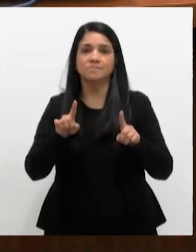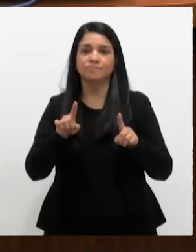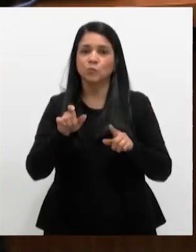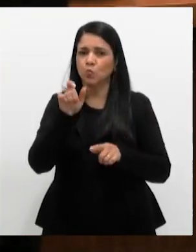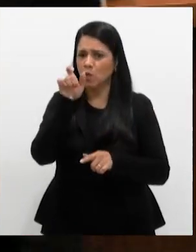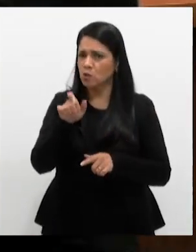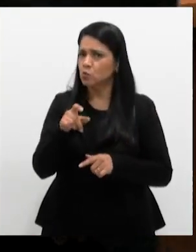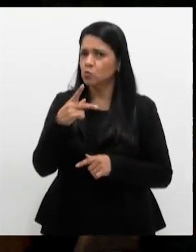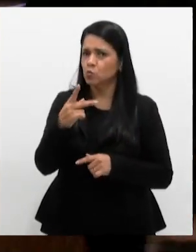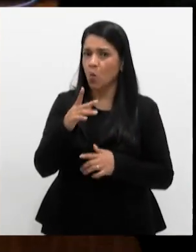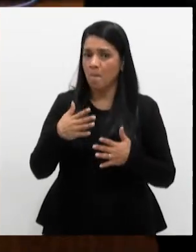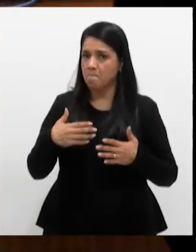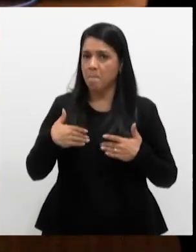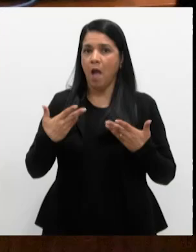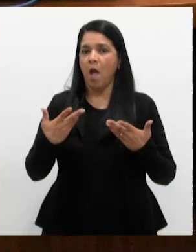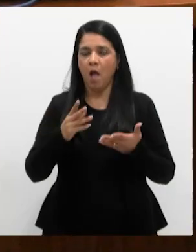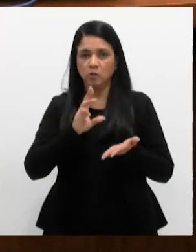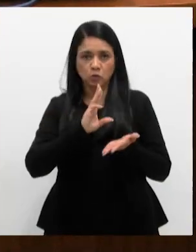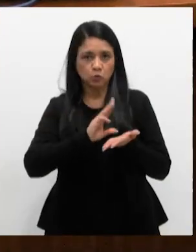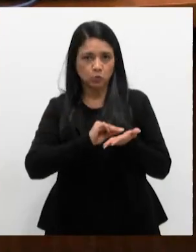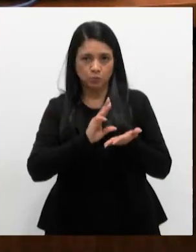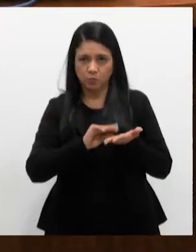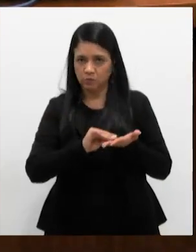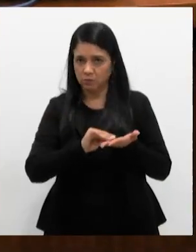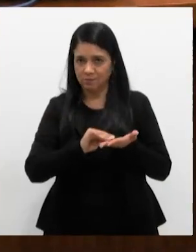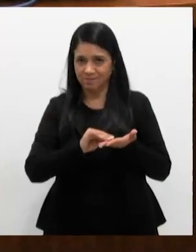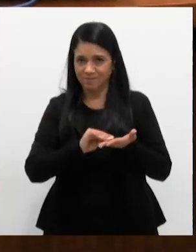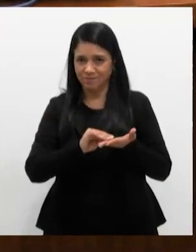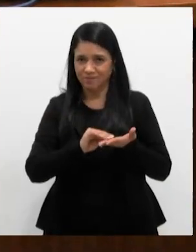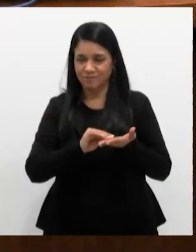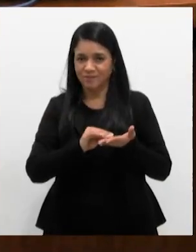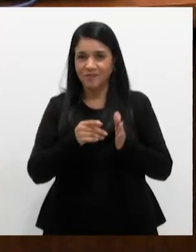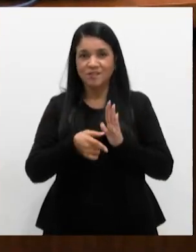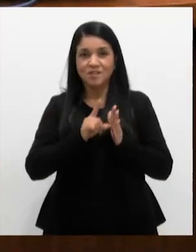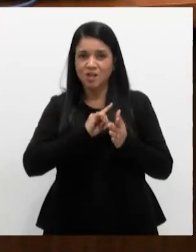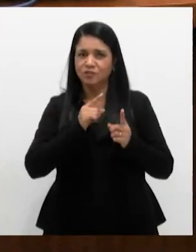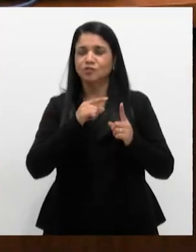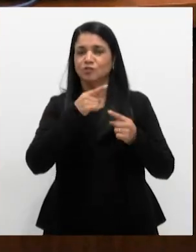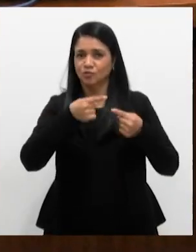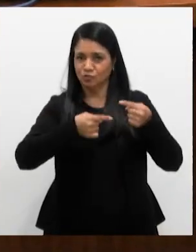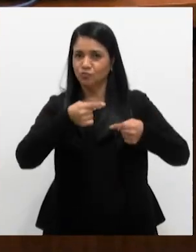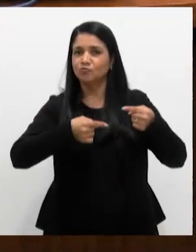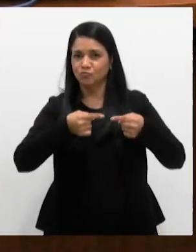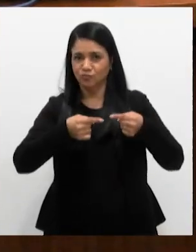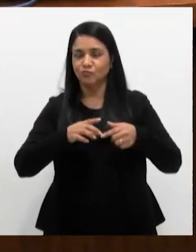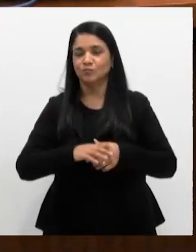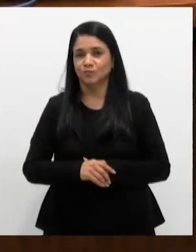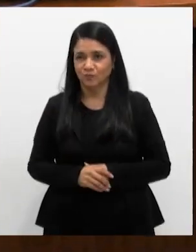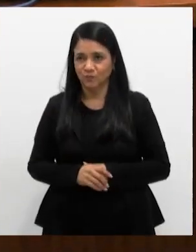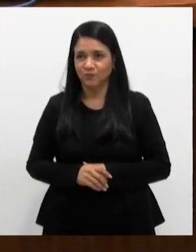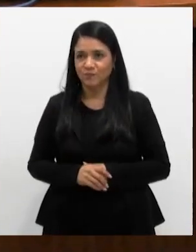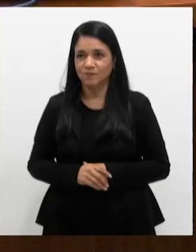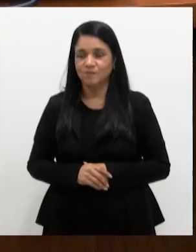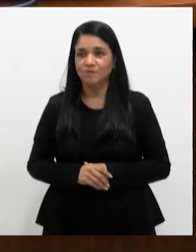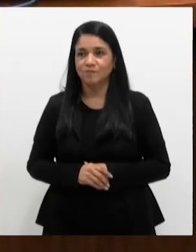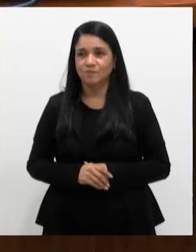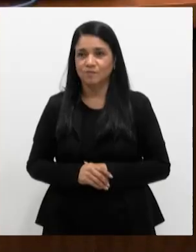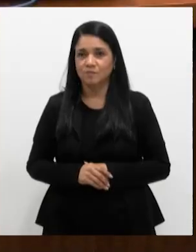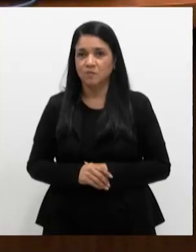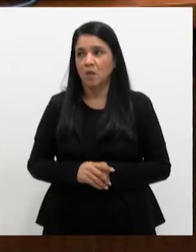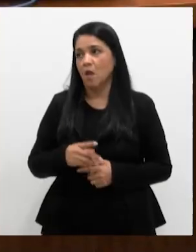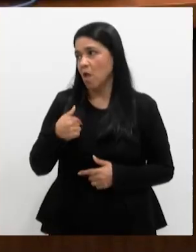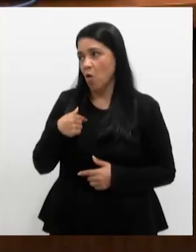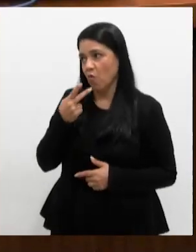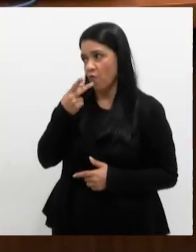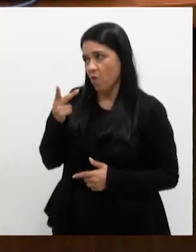está surpreendendo na pauta ou que não foi objeto de discussão. A questão... Nem eu disse